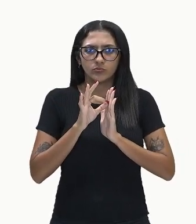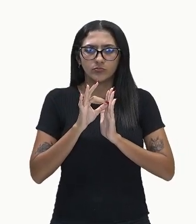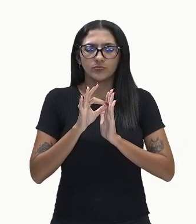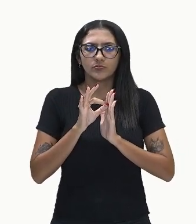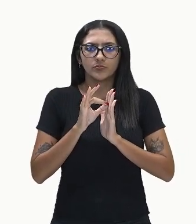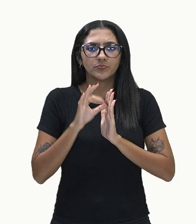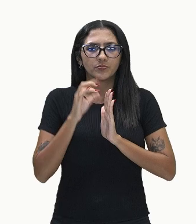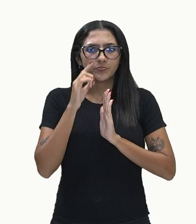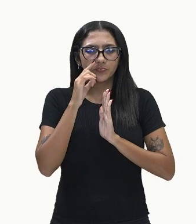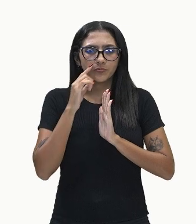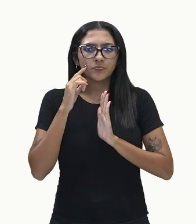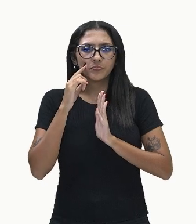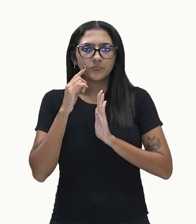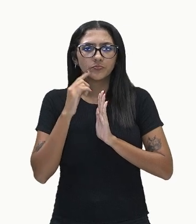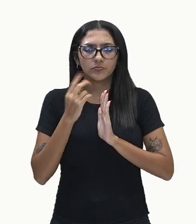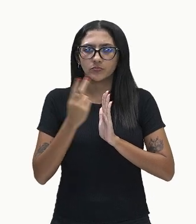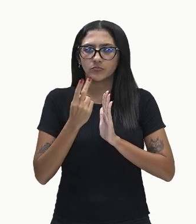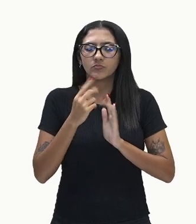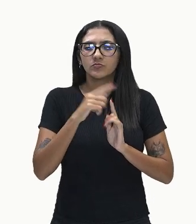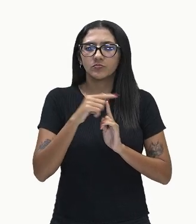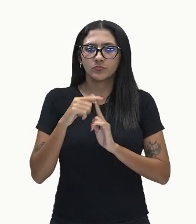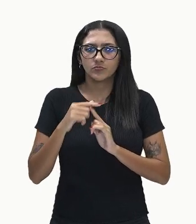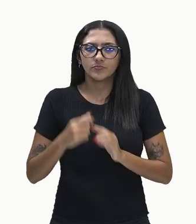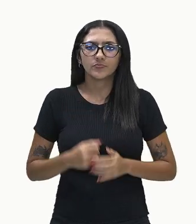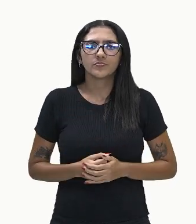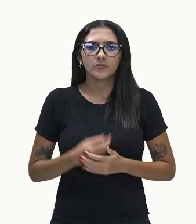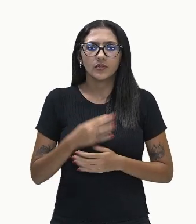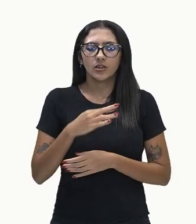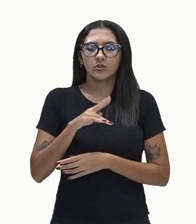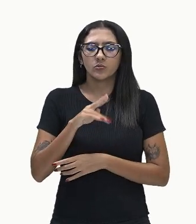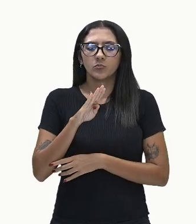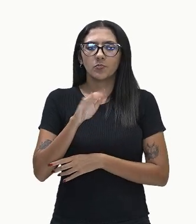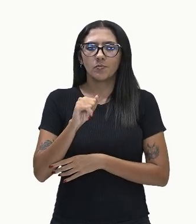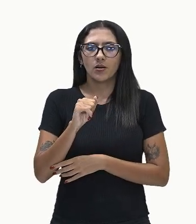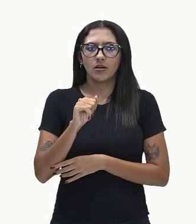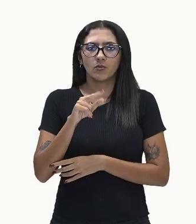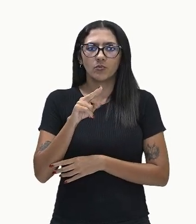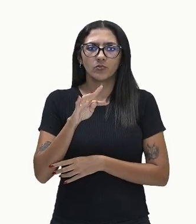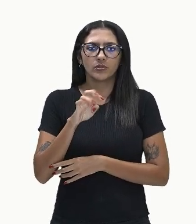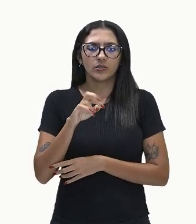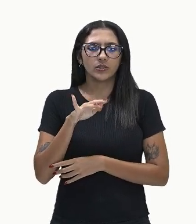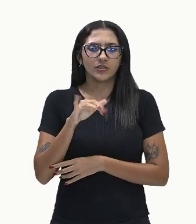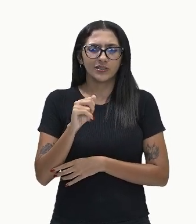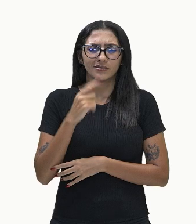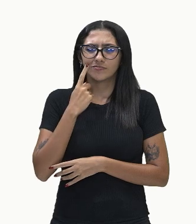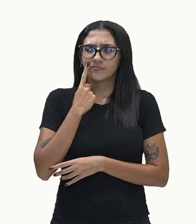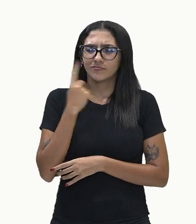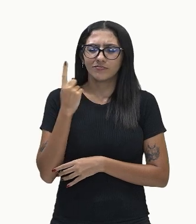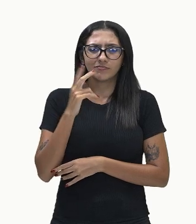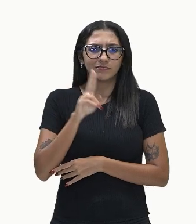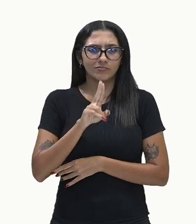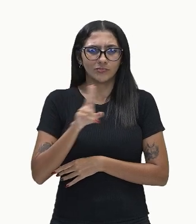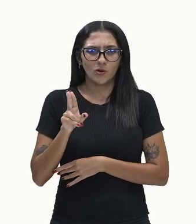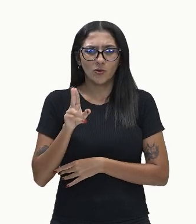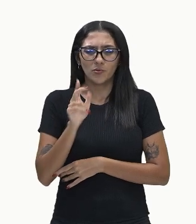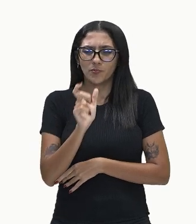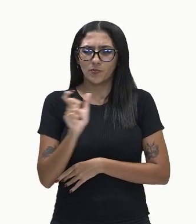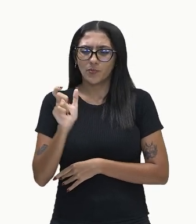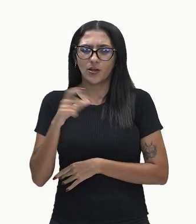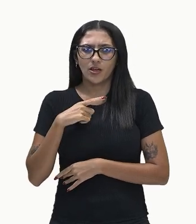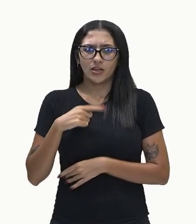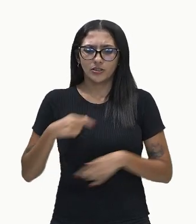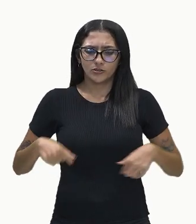ovócito secundário. A tuba uterina, que faz a ligação do ovário com o